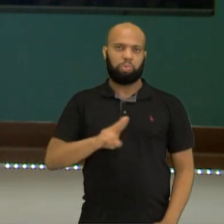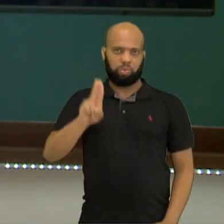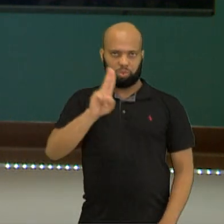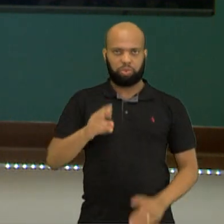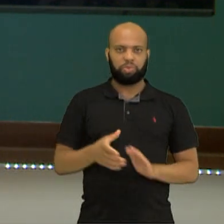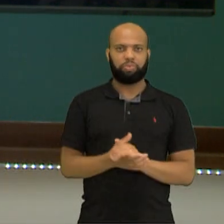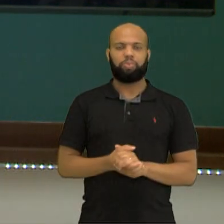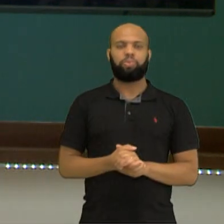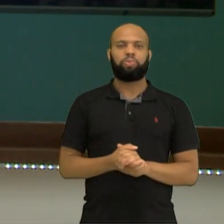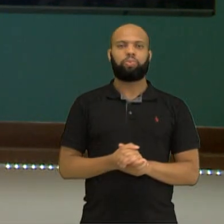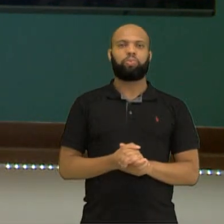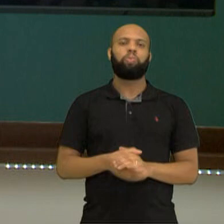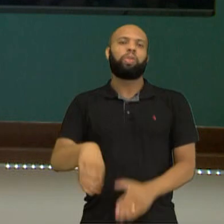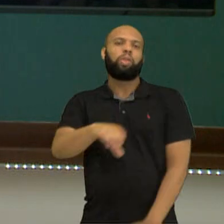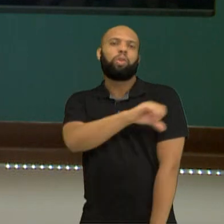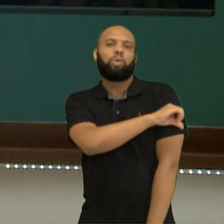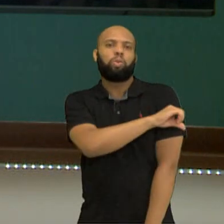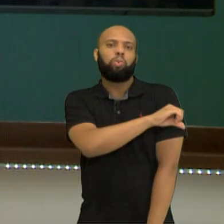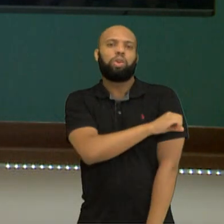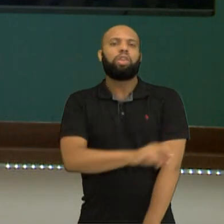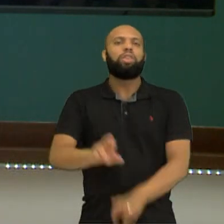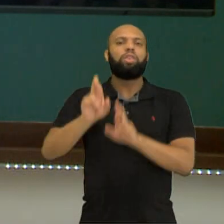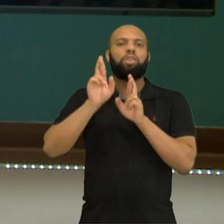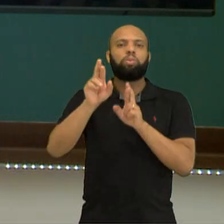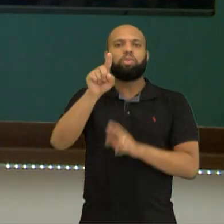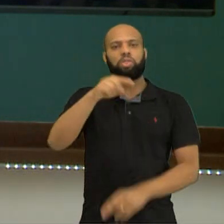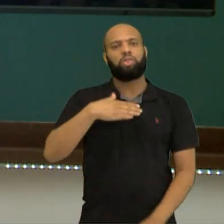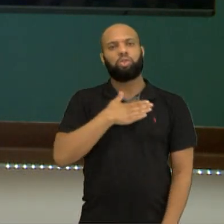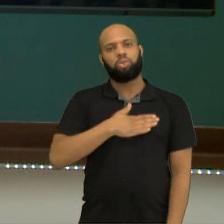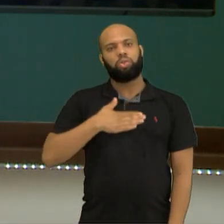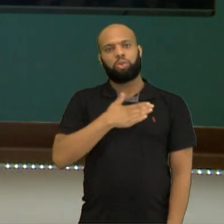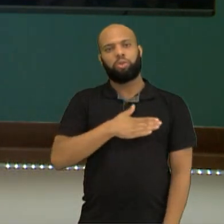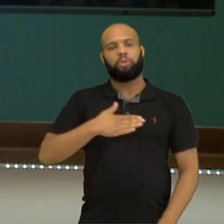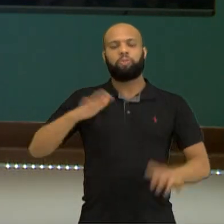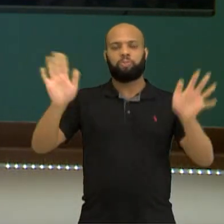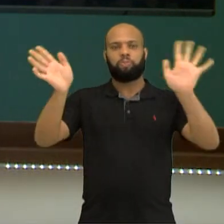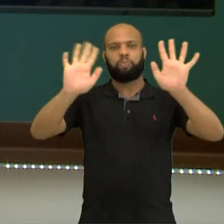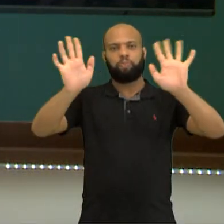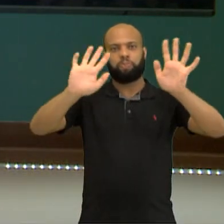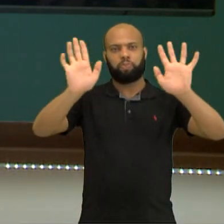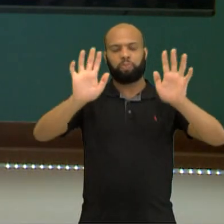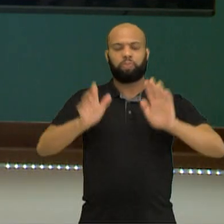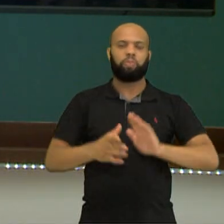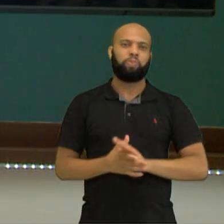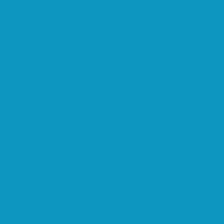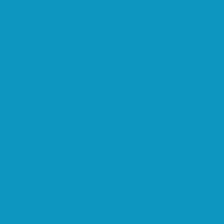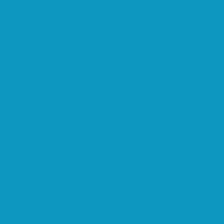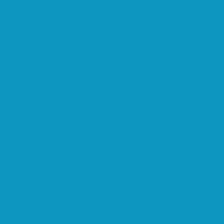Estudantes do 9º ano, eu espero que você tenha gostado e até breve!